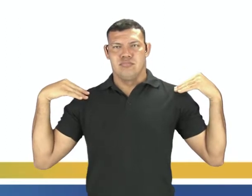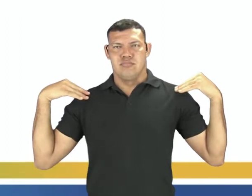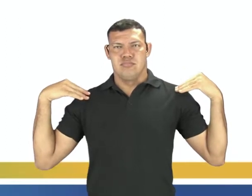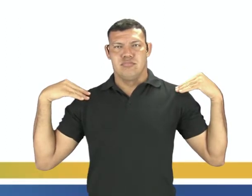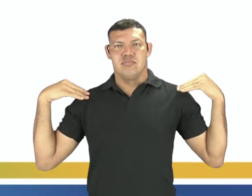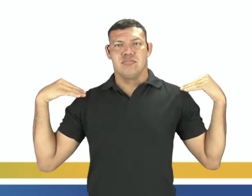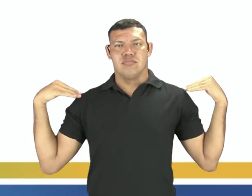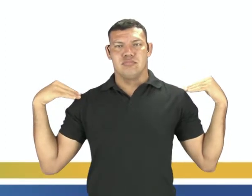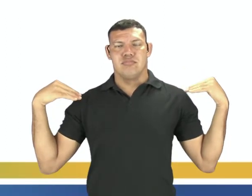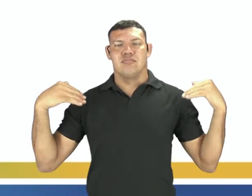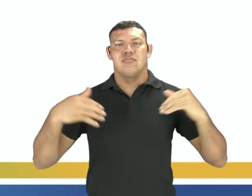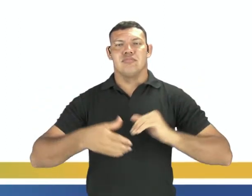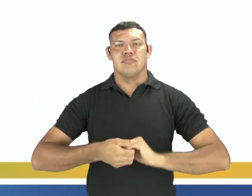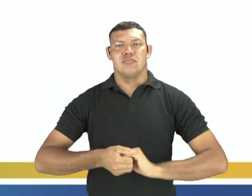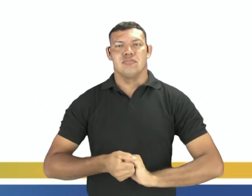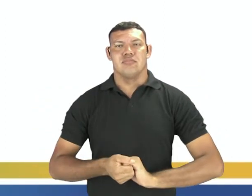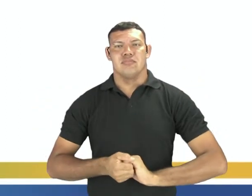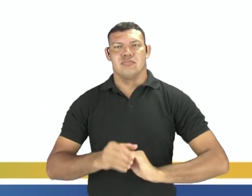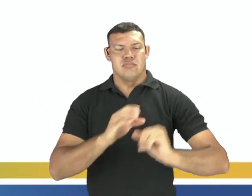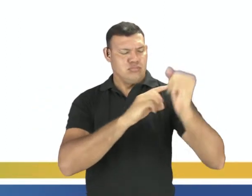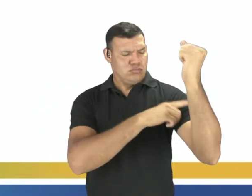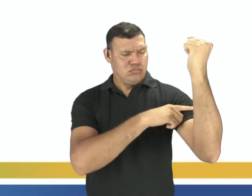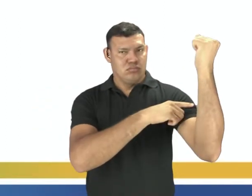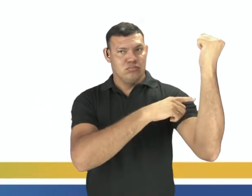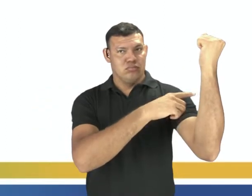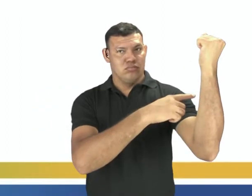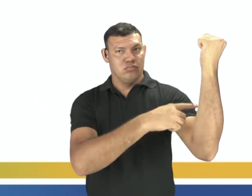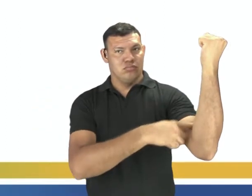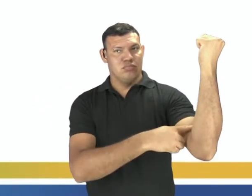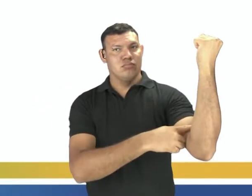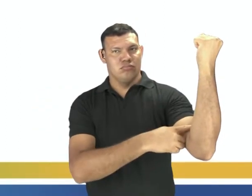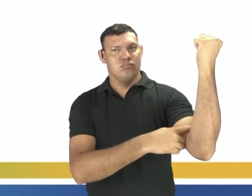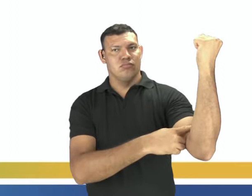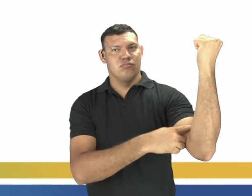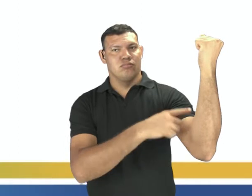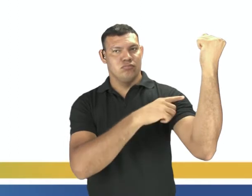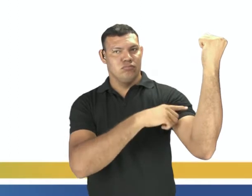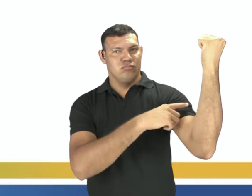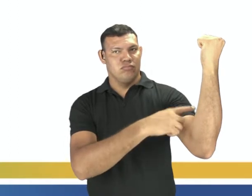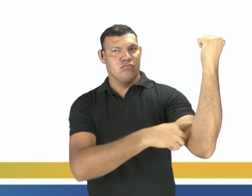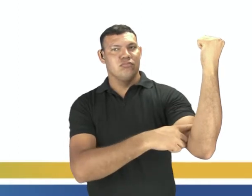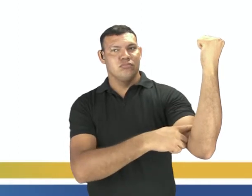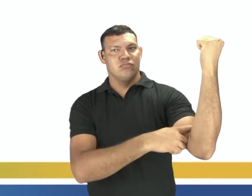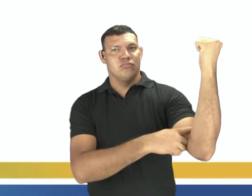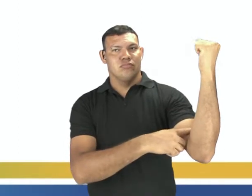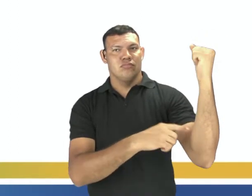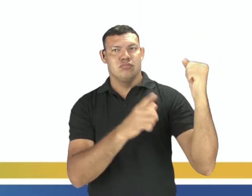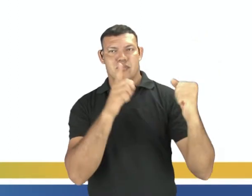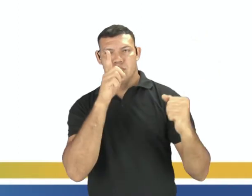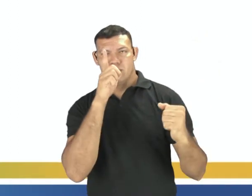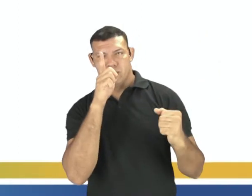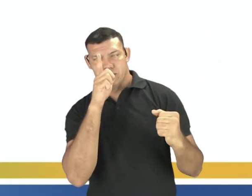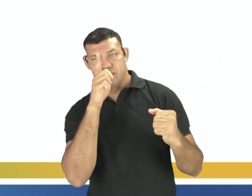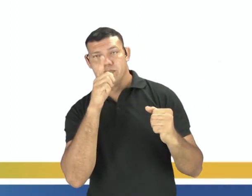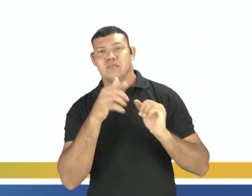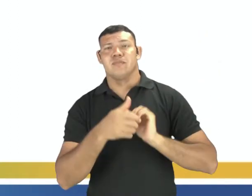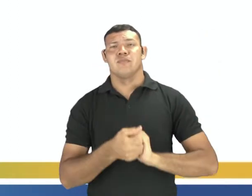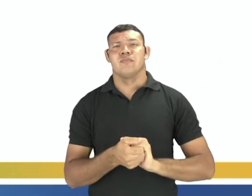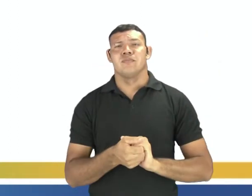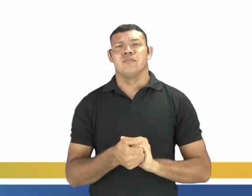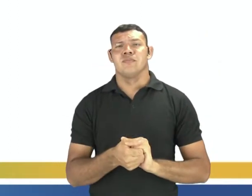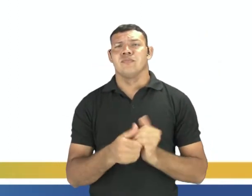se alargar. Os músculos, eles começam a se desenvolver. O pênis e o testículo, nesse momento,